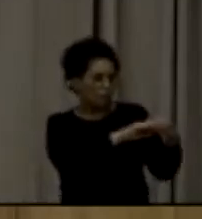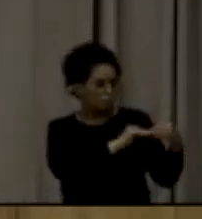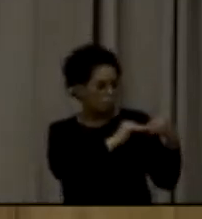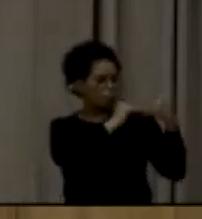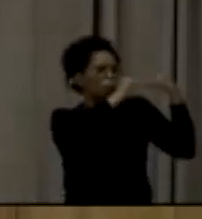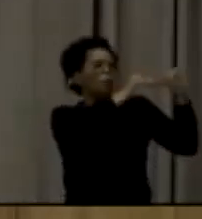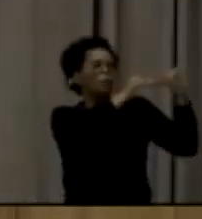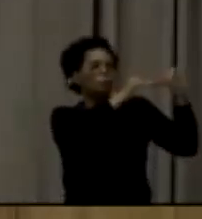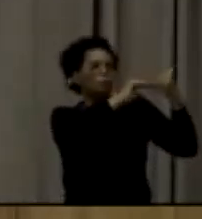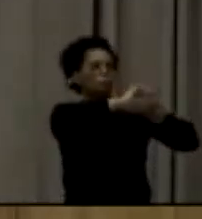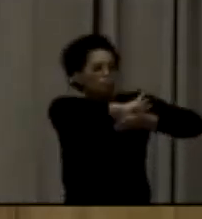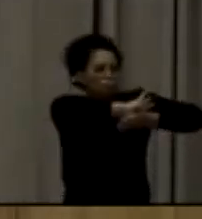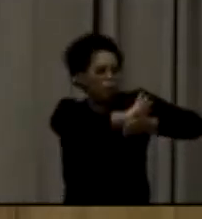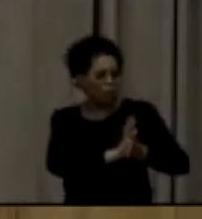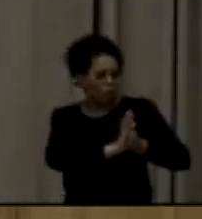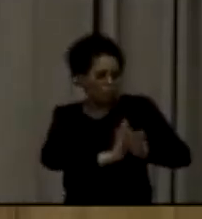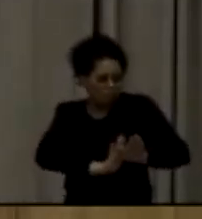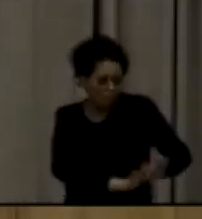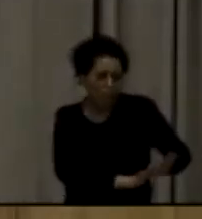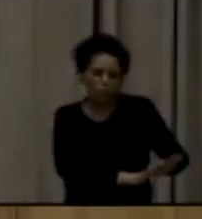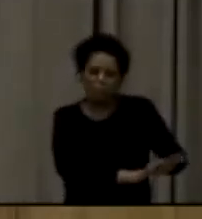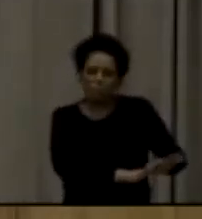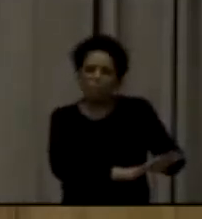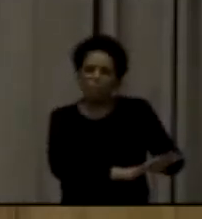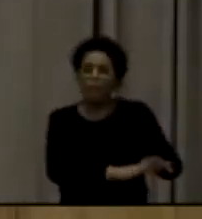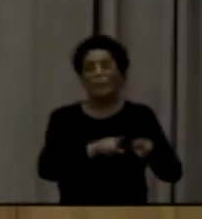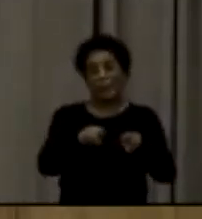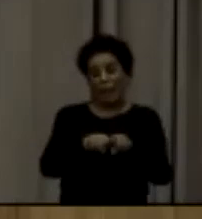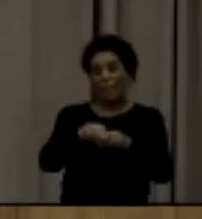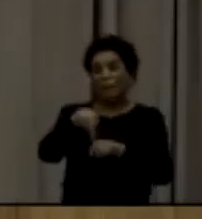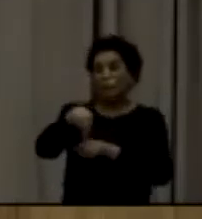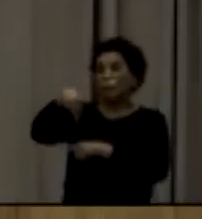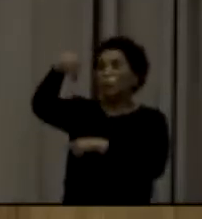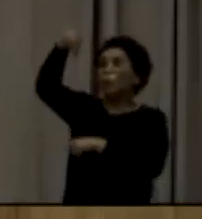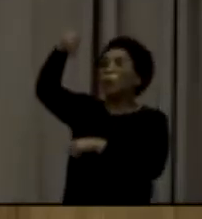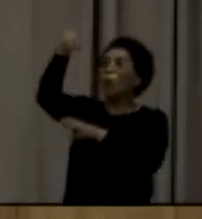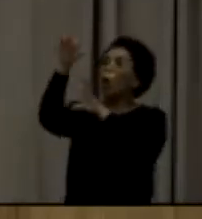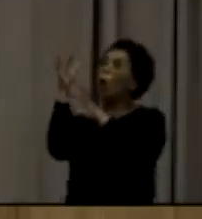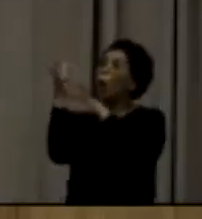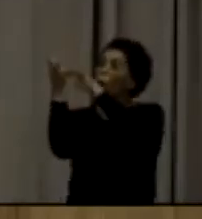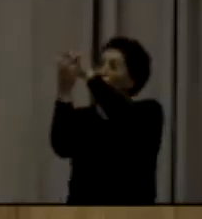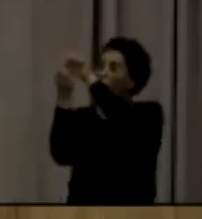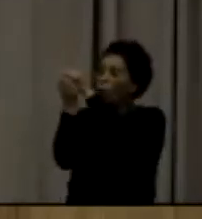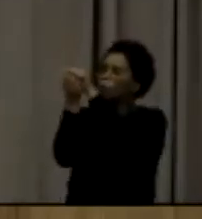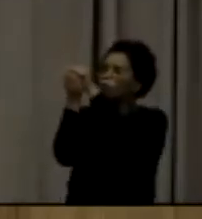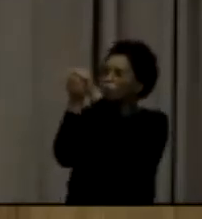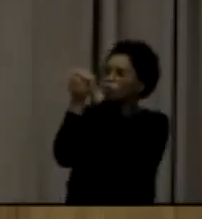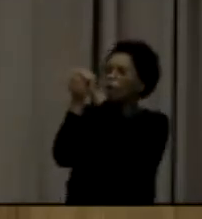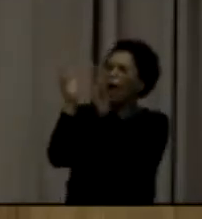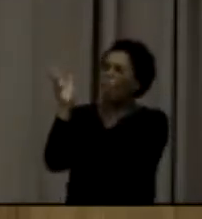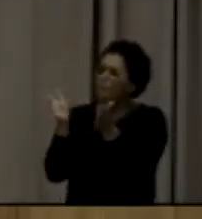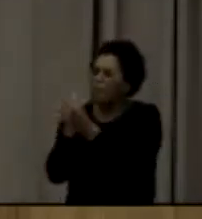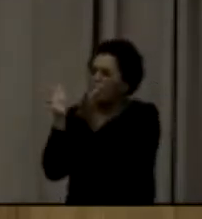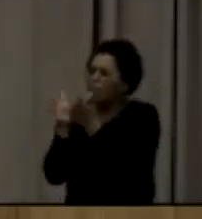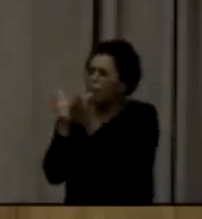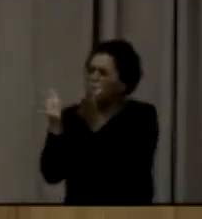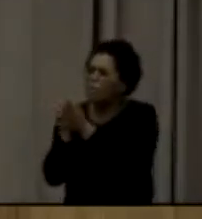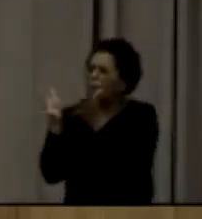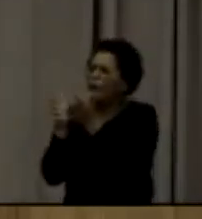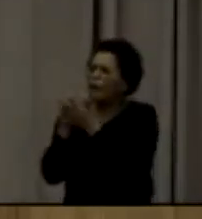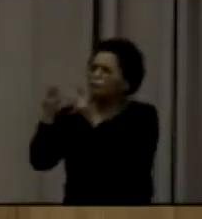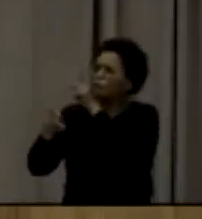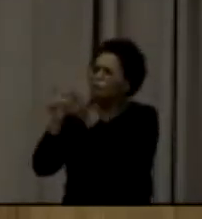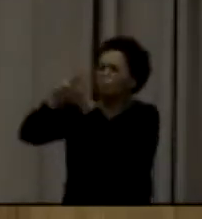são opressoras e exploradoras. Como no Norte nós temos segmentos majoritários da população que são